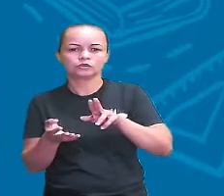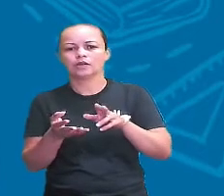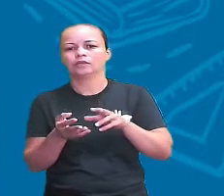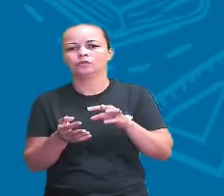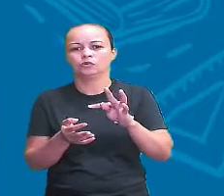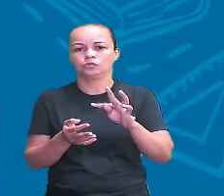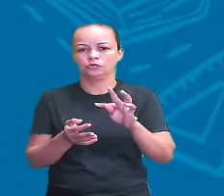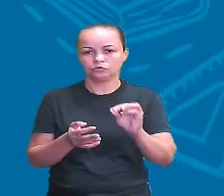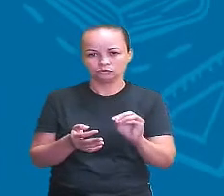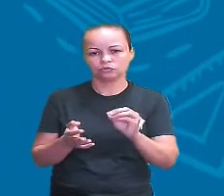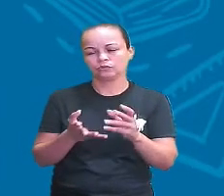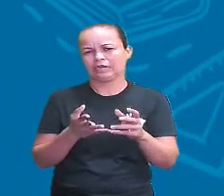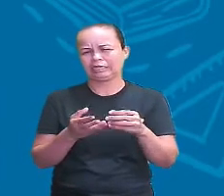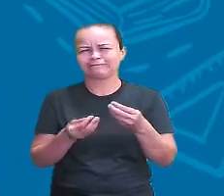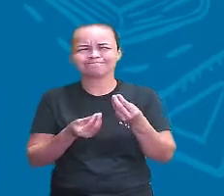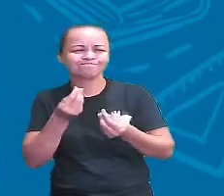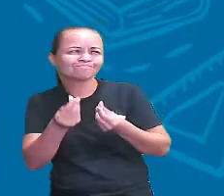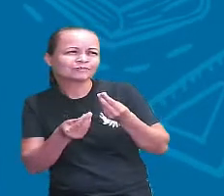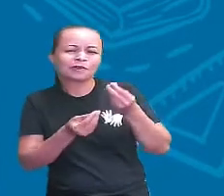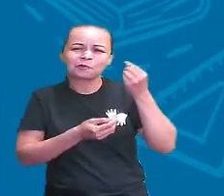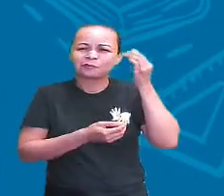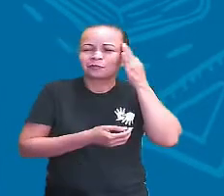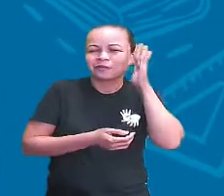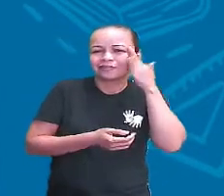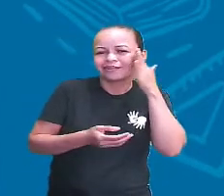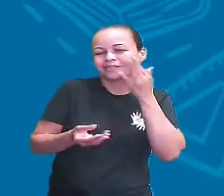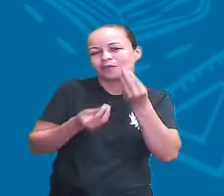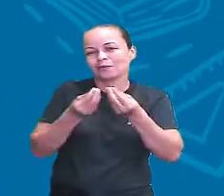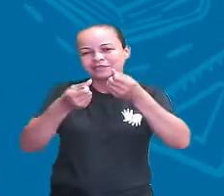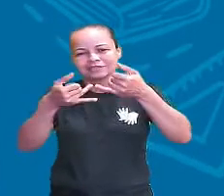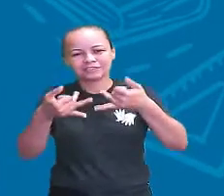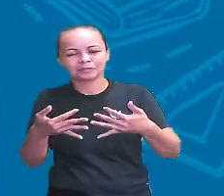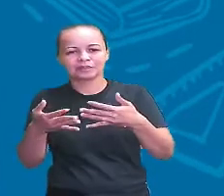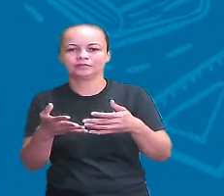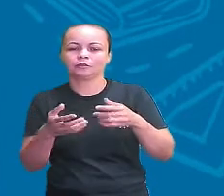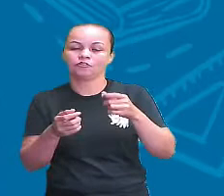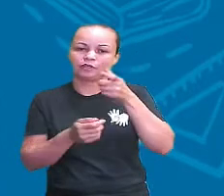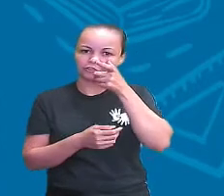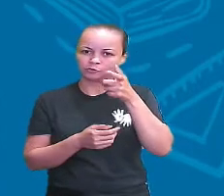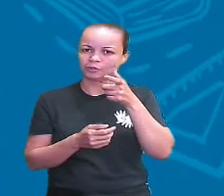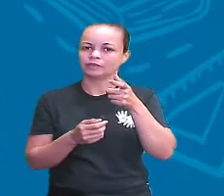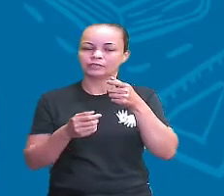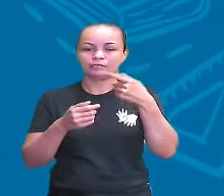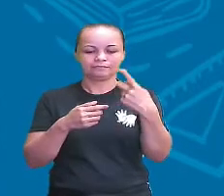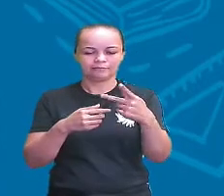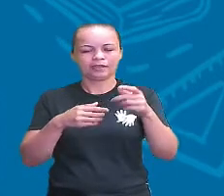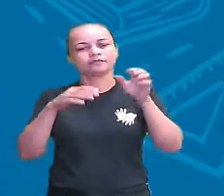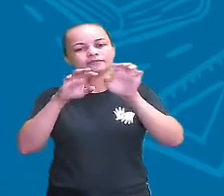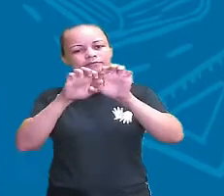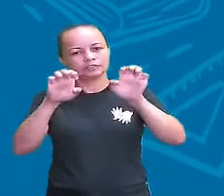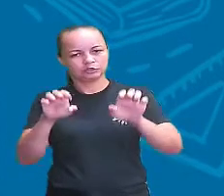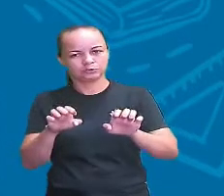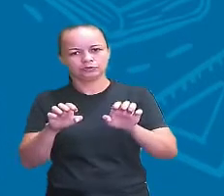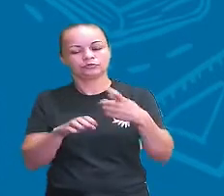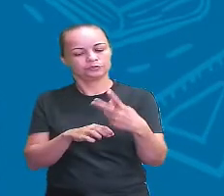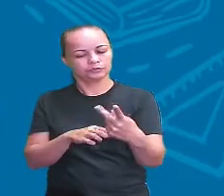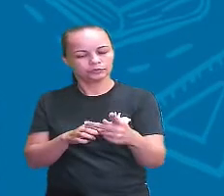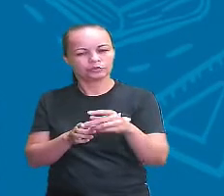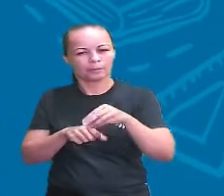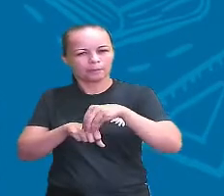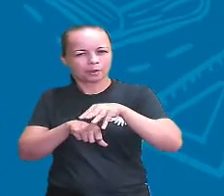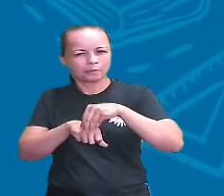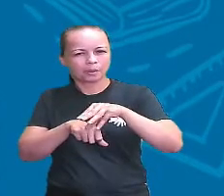to. Então, a gente às vezes fica perdido e não sabe o que quer dizer isso aí. É só ficar ligadinho nessas estruturas, porque são elas que vão dar o